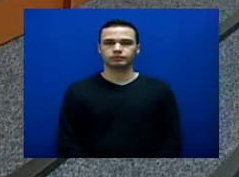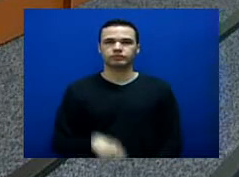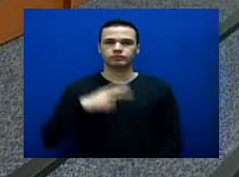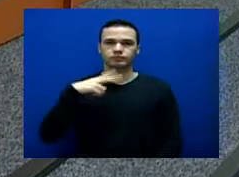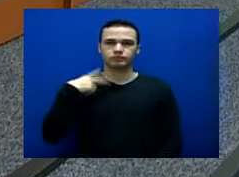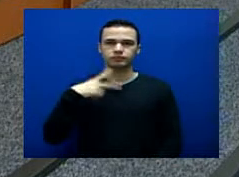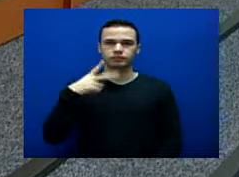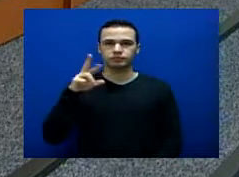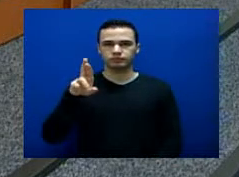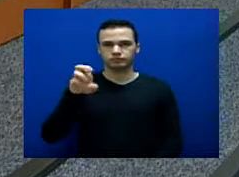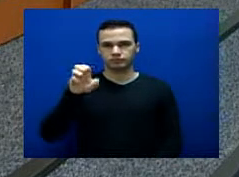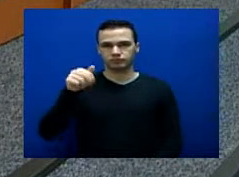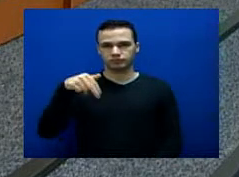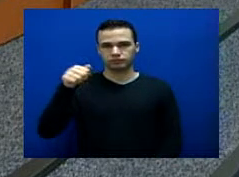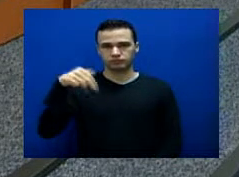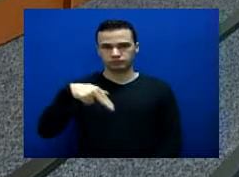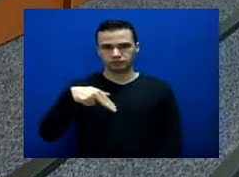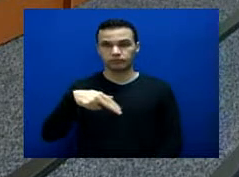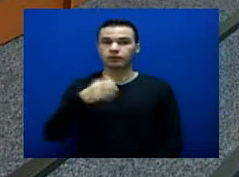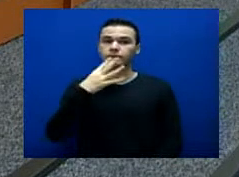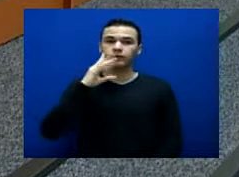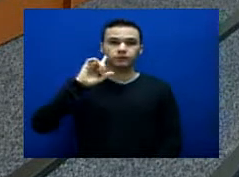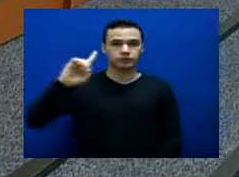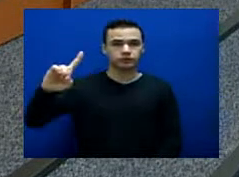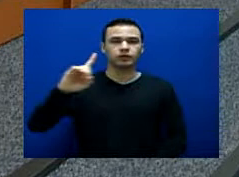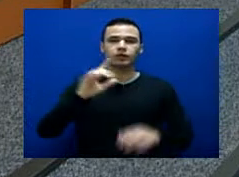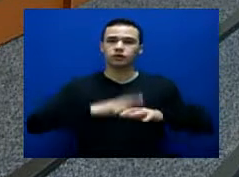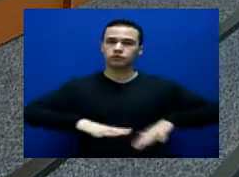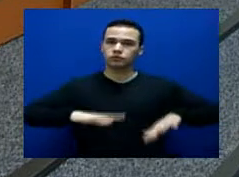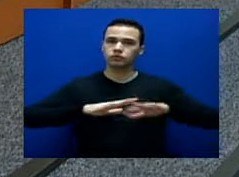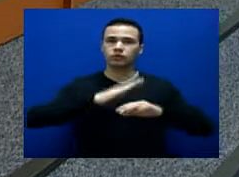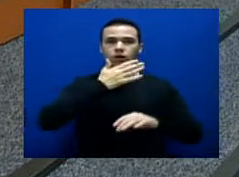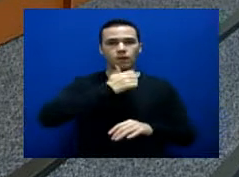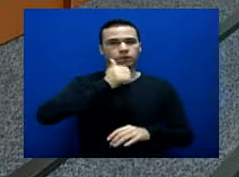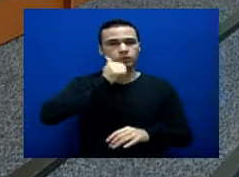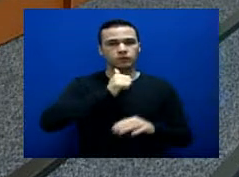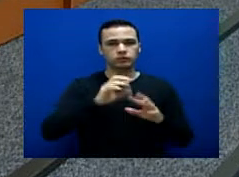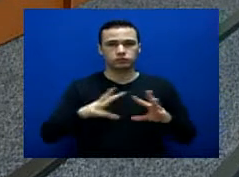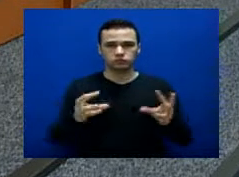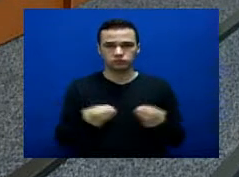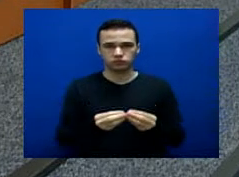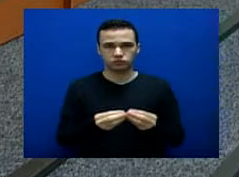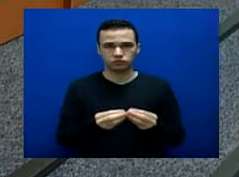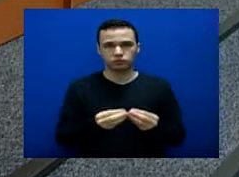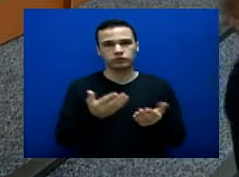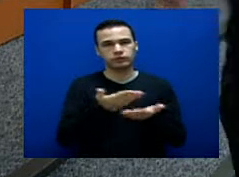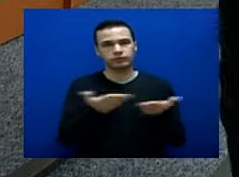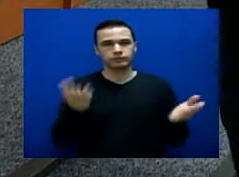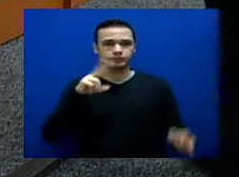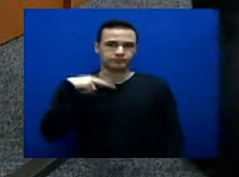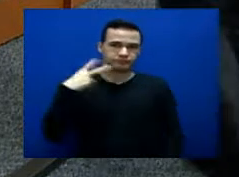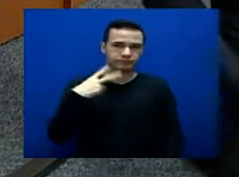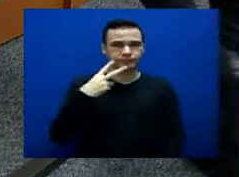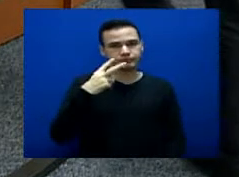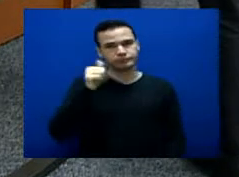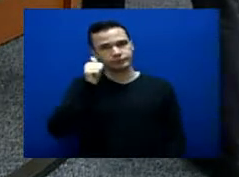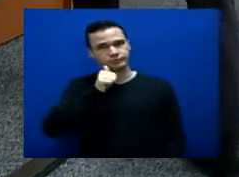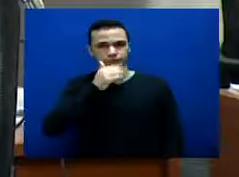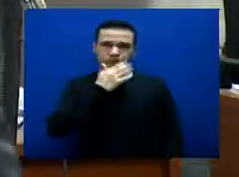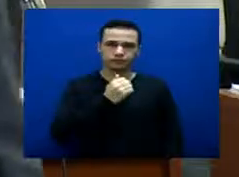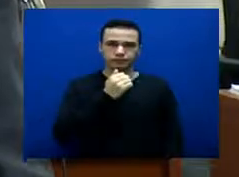Vereador Renan, vereadora Fernanda. Bom dia a todos e a todas, a todos os vereadores,